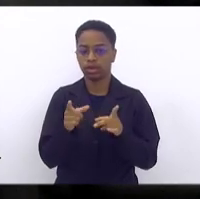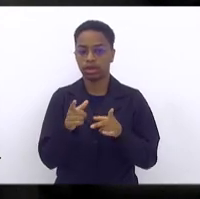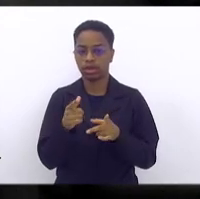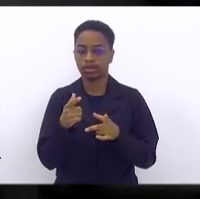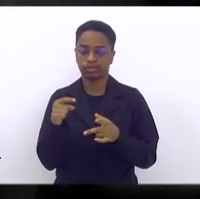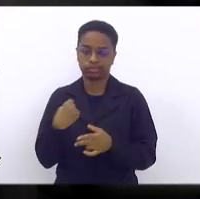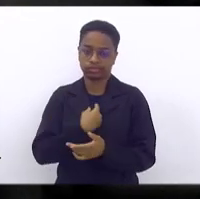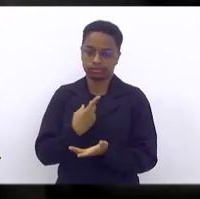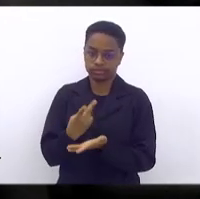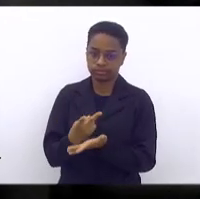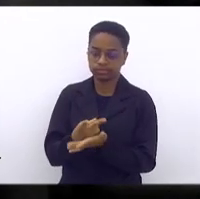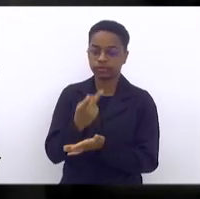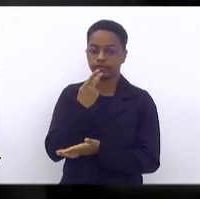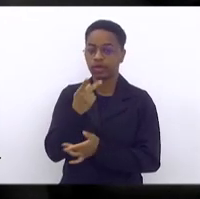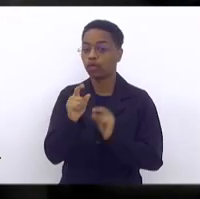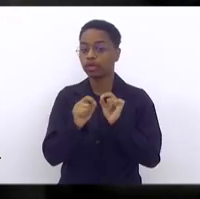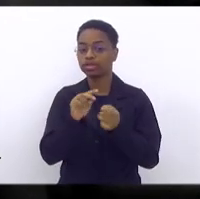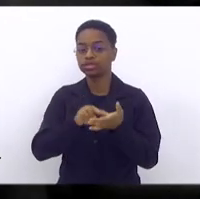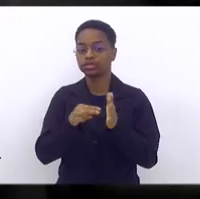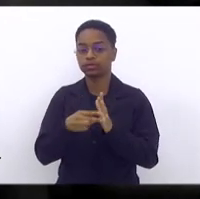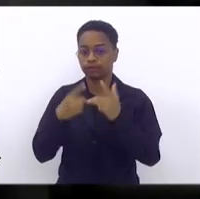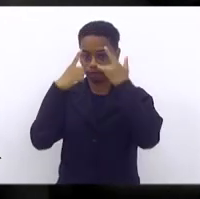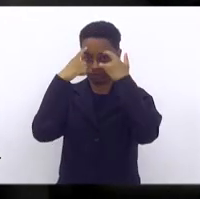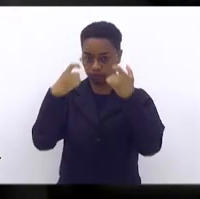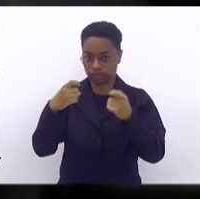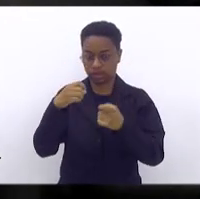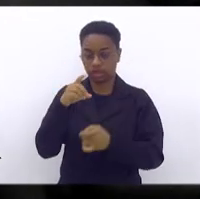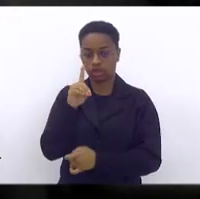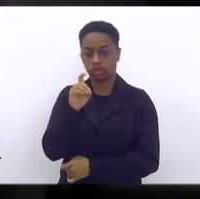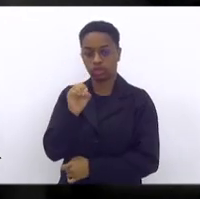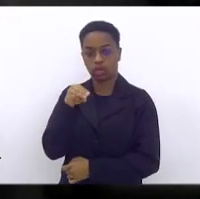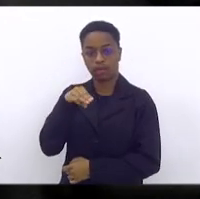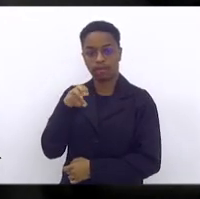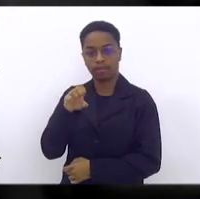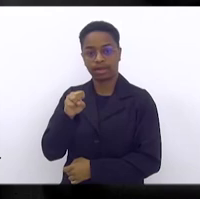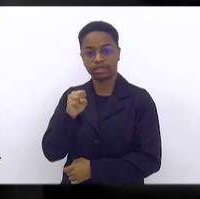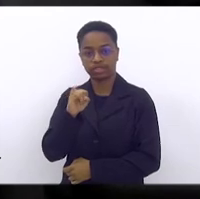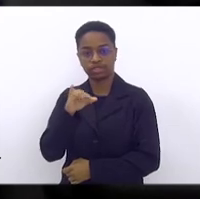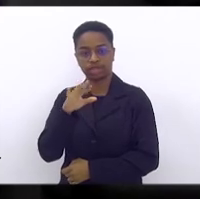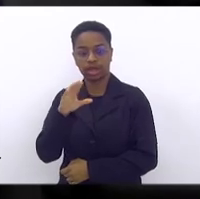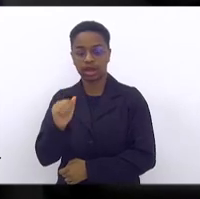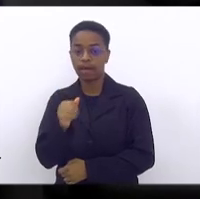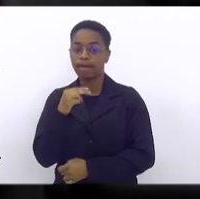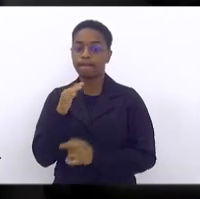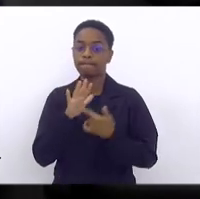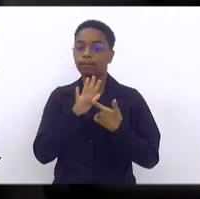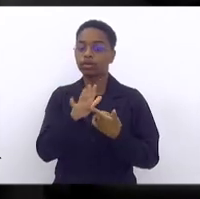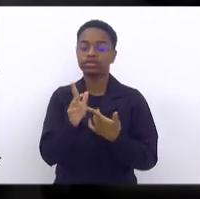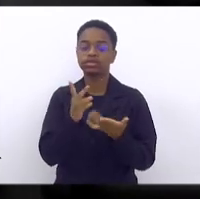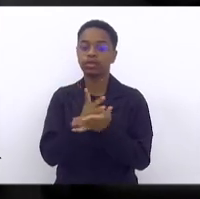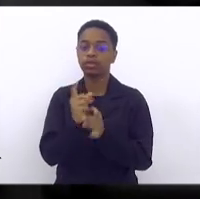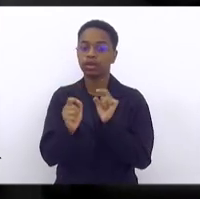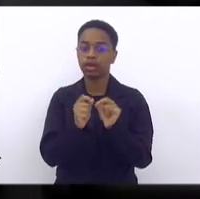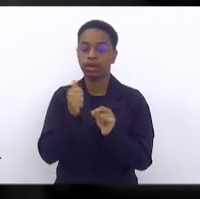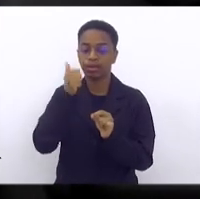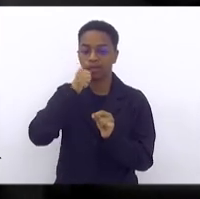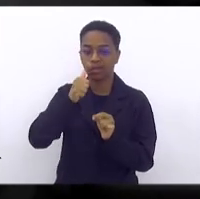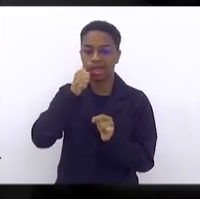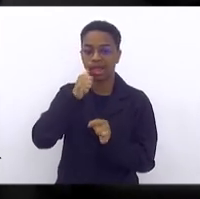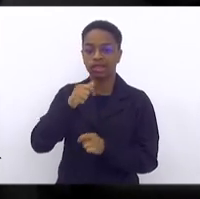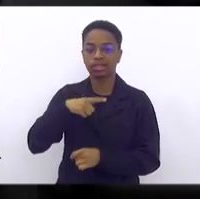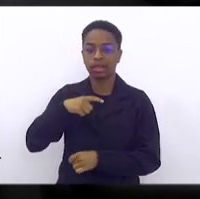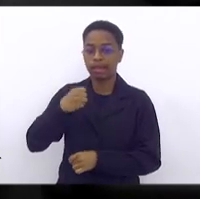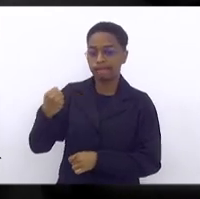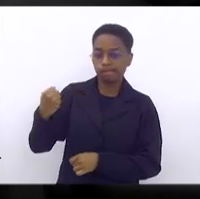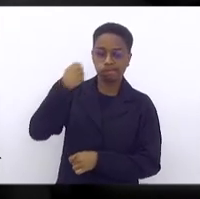falar. Do que é violência doméstica? Porque a gente vê na internet, violência doméstica sempre aparece quando você busca no navegador uma mulher marcada no rosto,